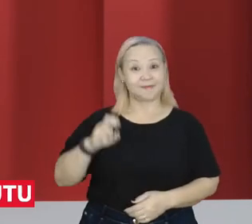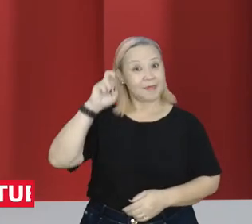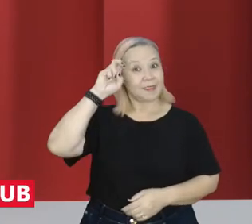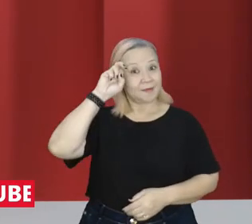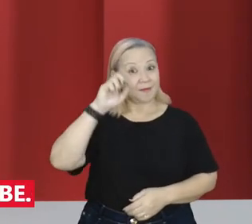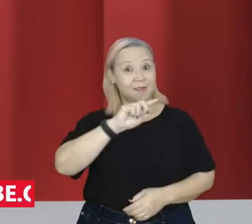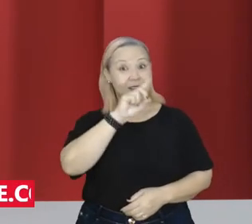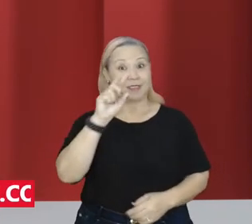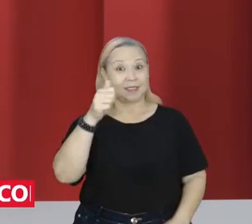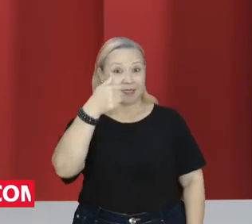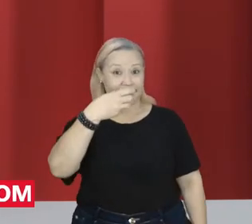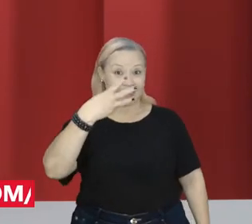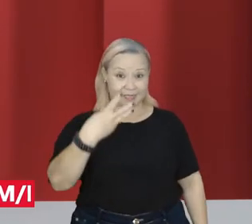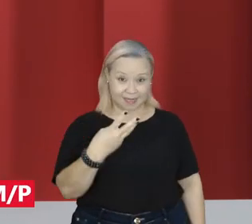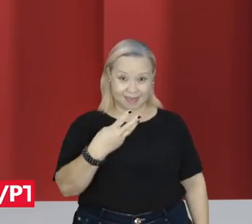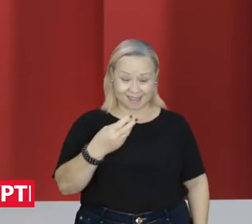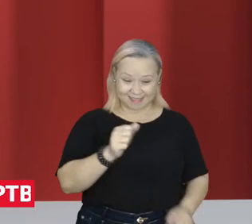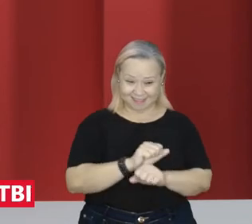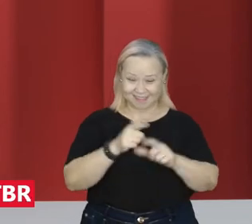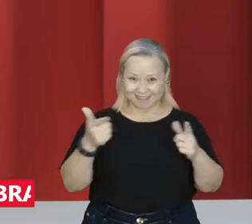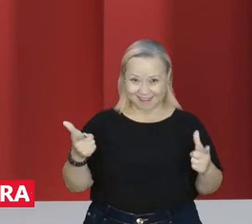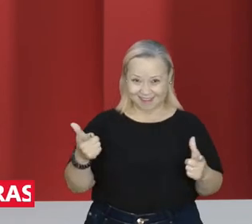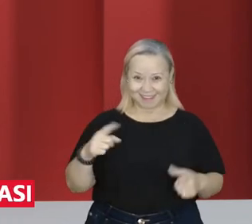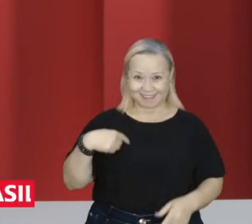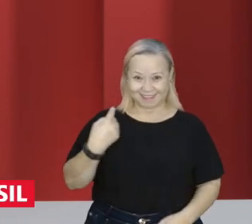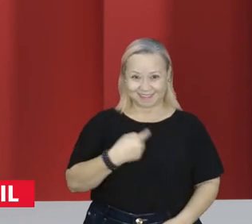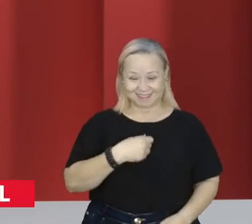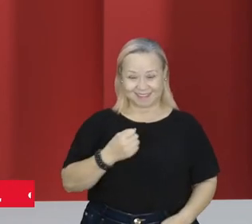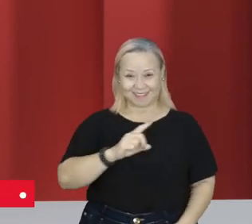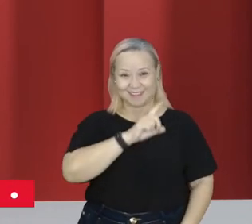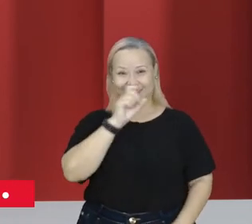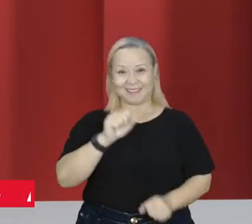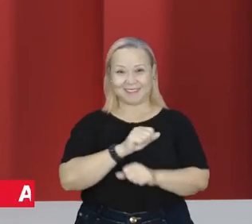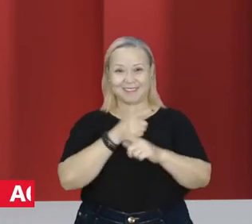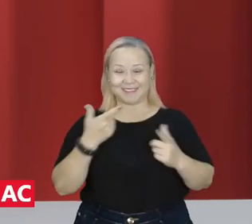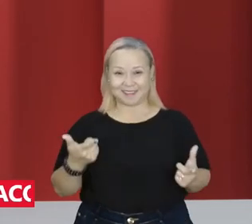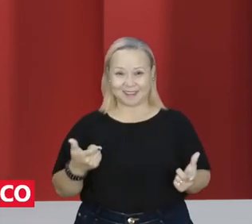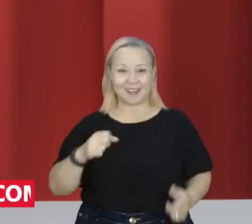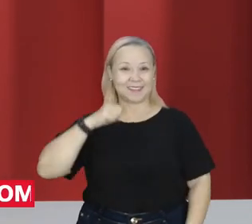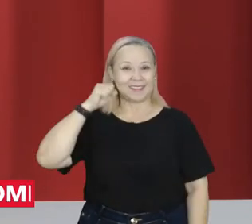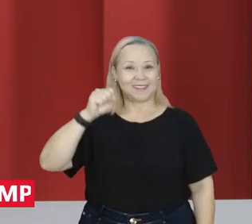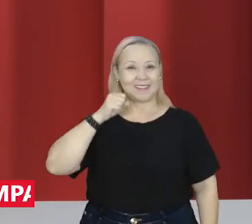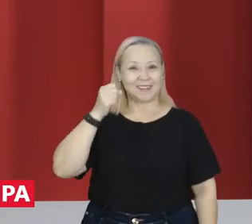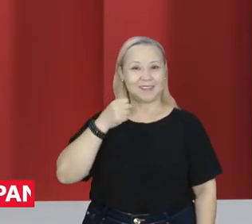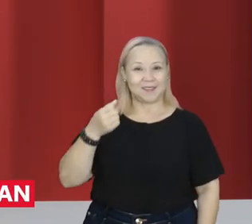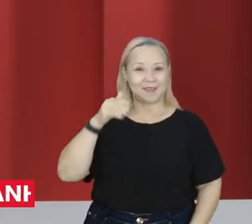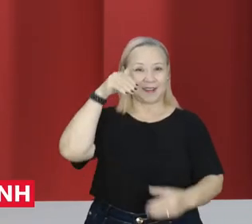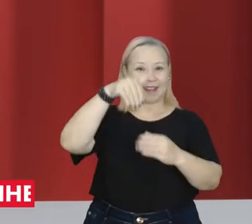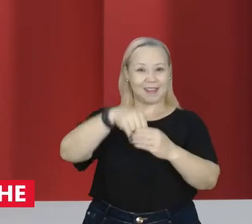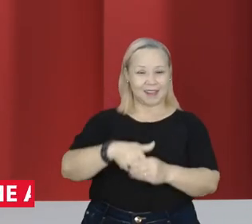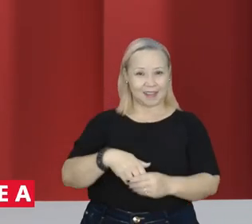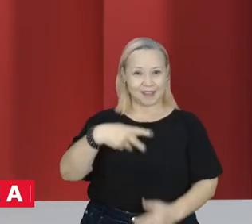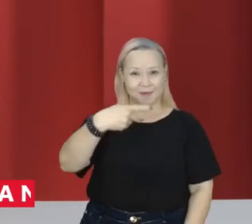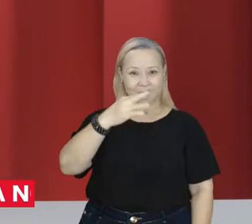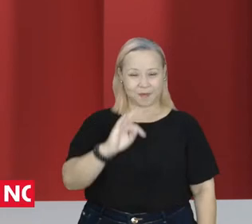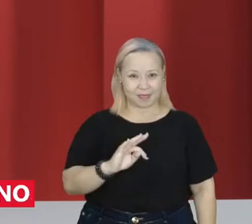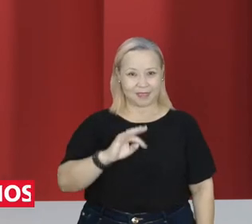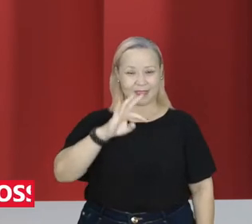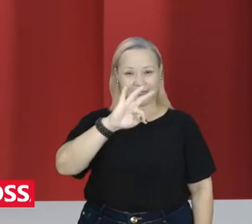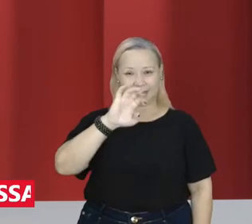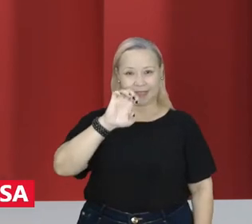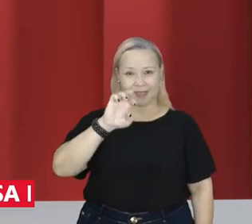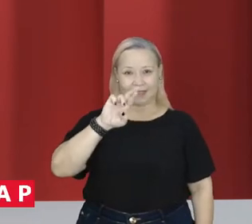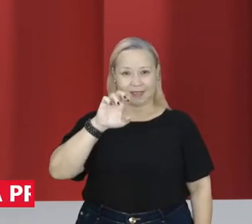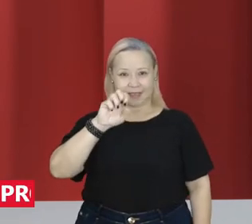13, nosso dia de sorte, aí ó, a senadora recém-eleita pelo PT de Pernambuco, Tereza Leitão, é a